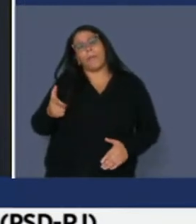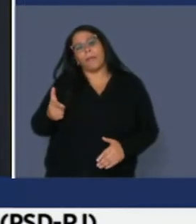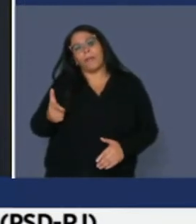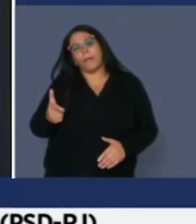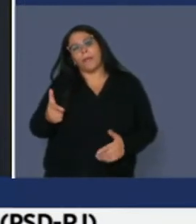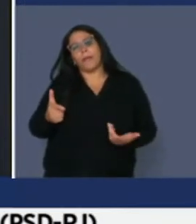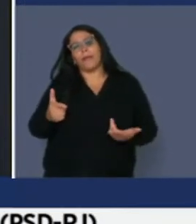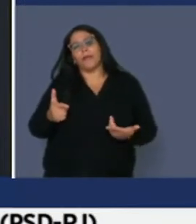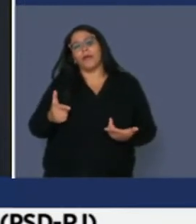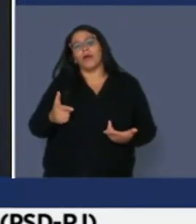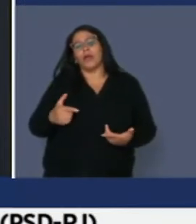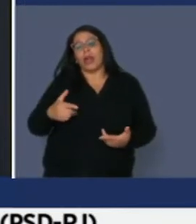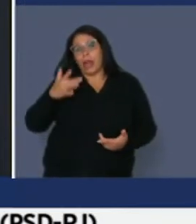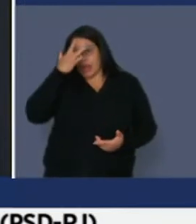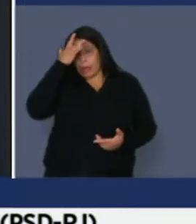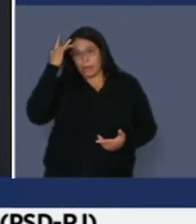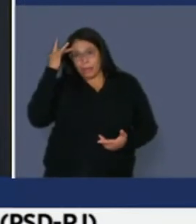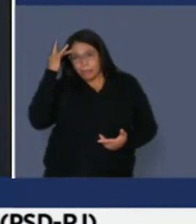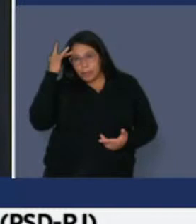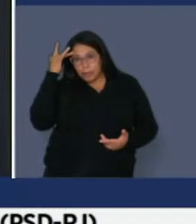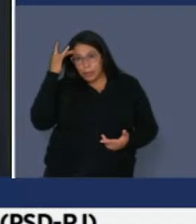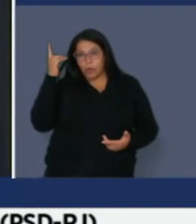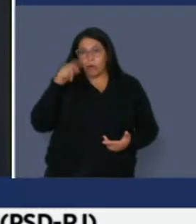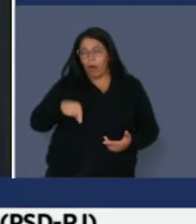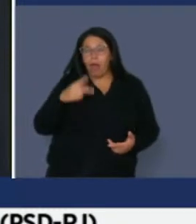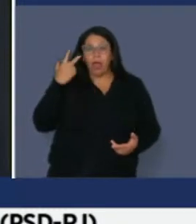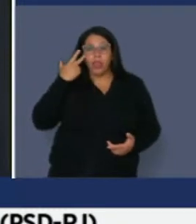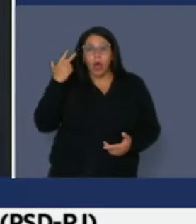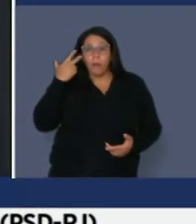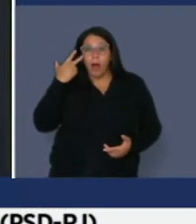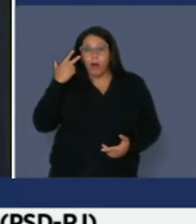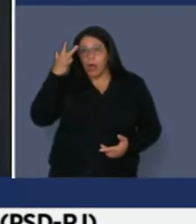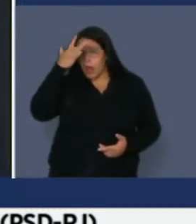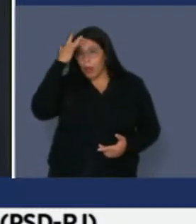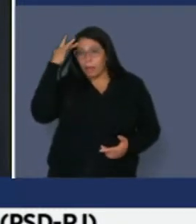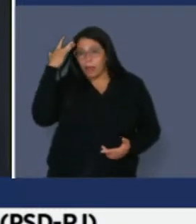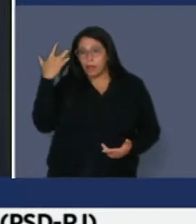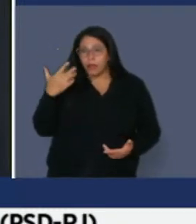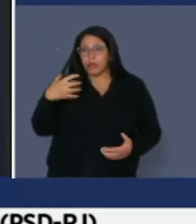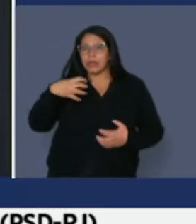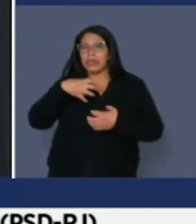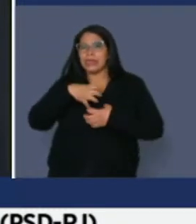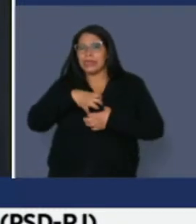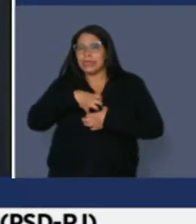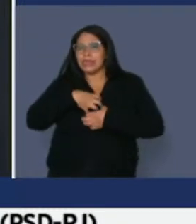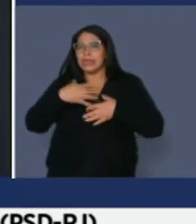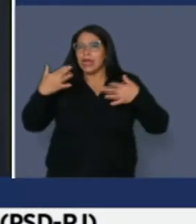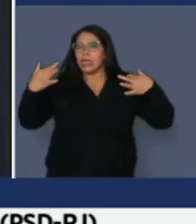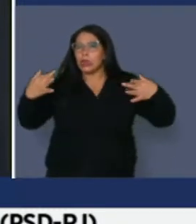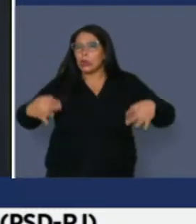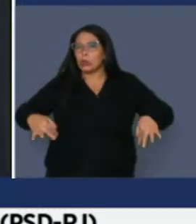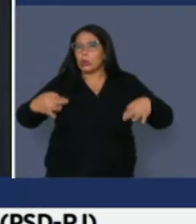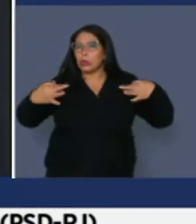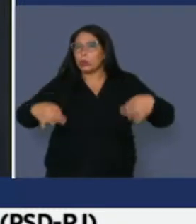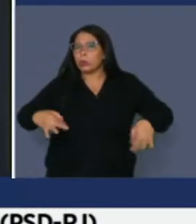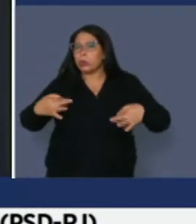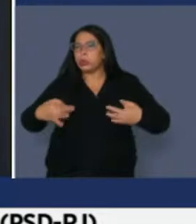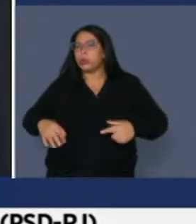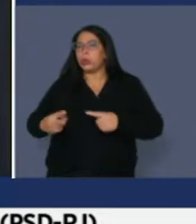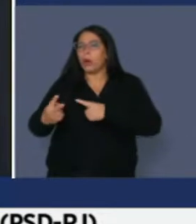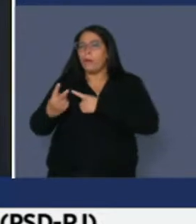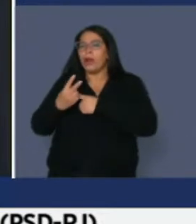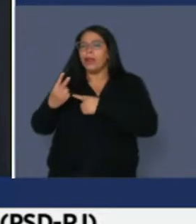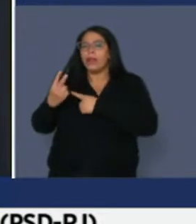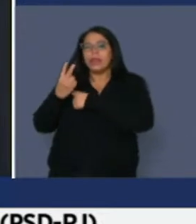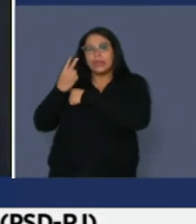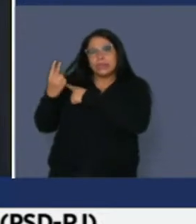ao iniciar os disparos contra a vítima, é natural que a vítima se contorça tentando se defender e